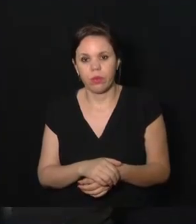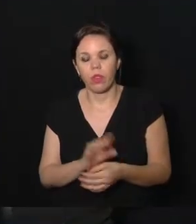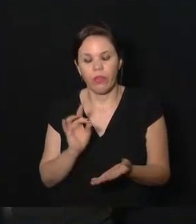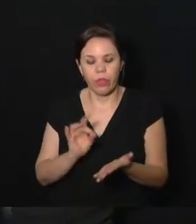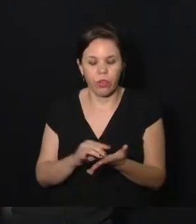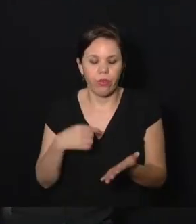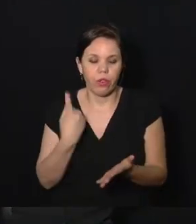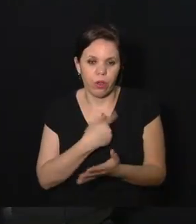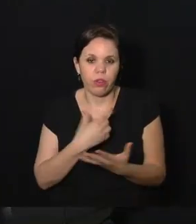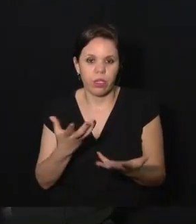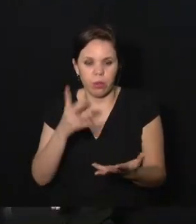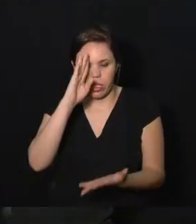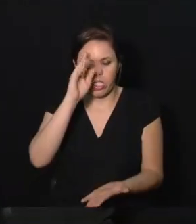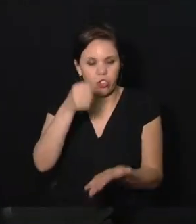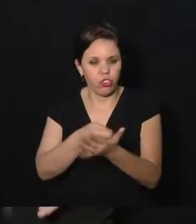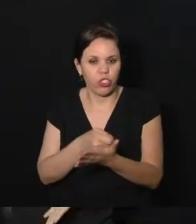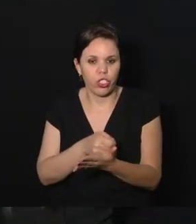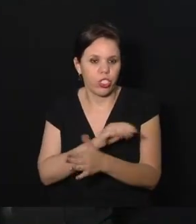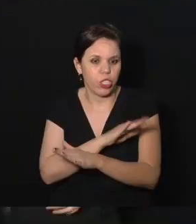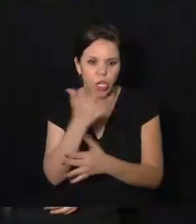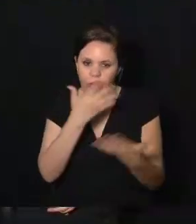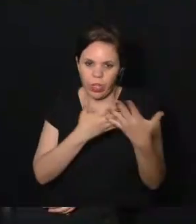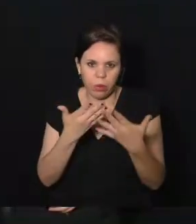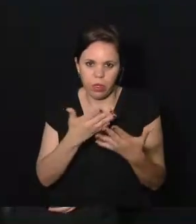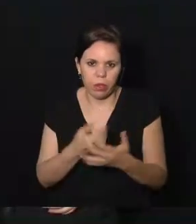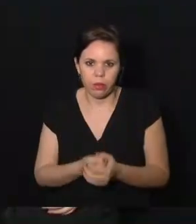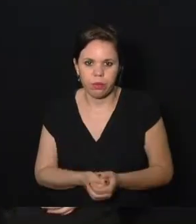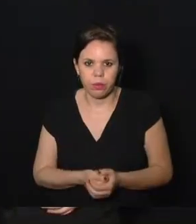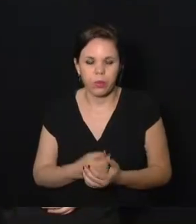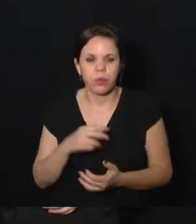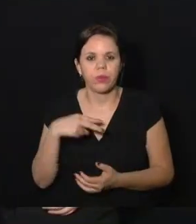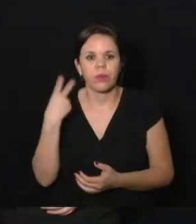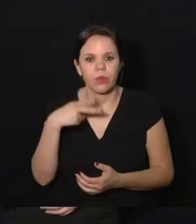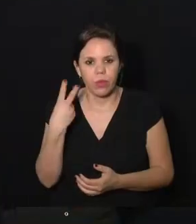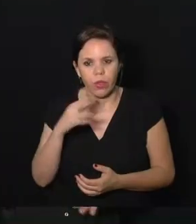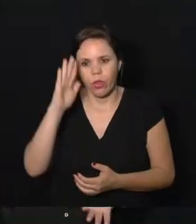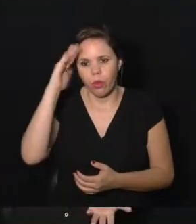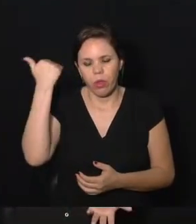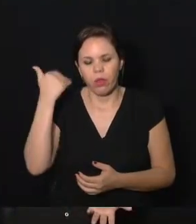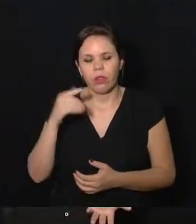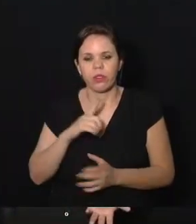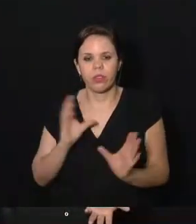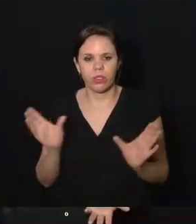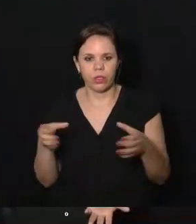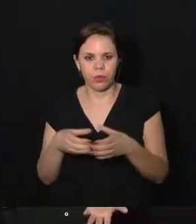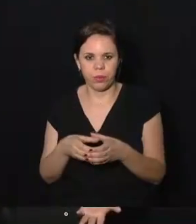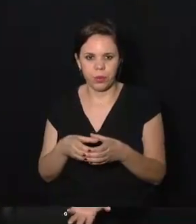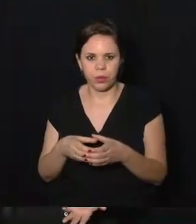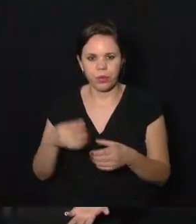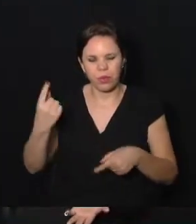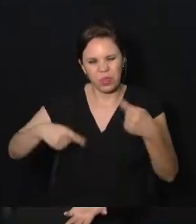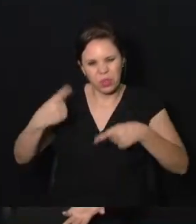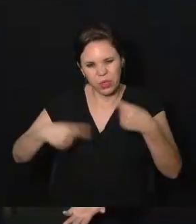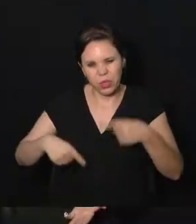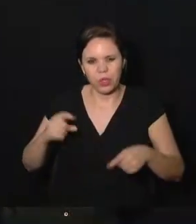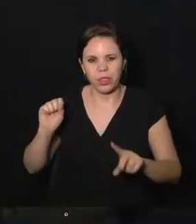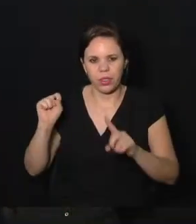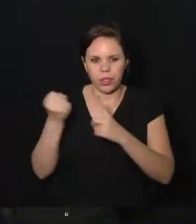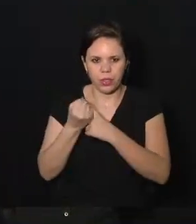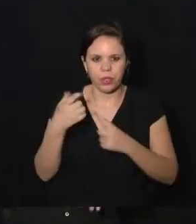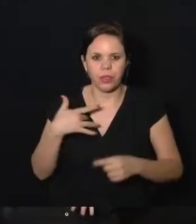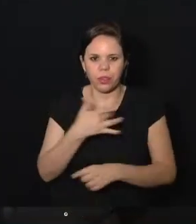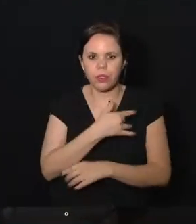é isso que nós queremos garantir que não vai deixar de acontecer. O vereador Pedro Tourinho diz que a Comissão de Política Social e Saúde da